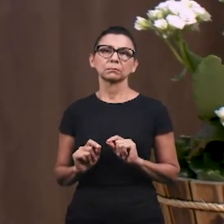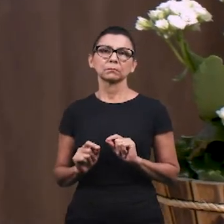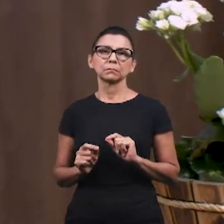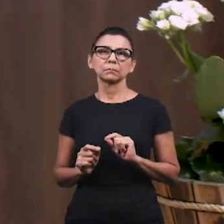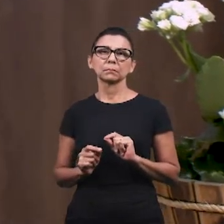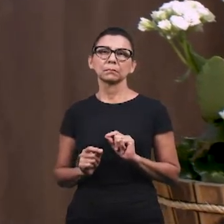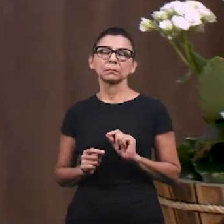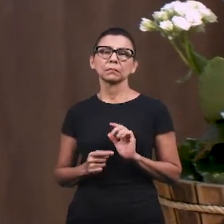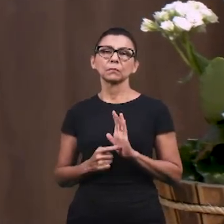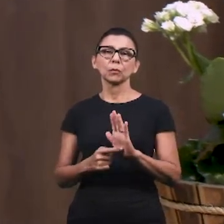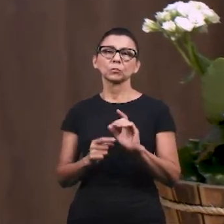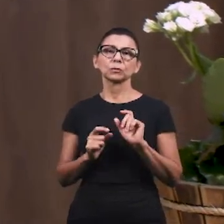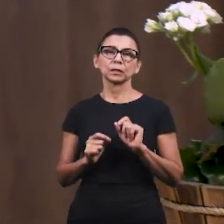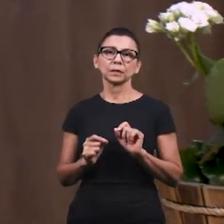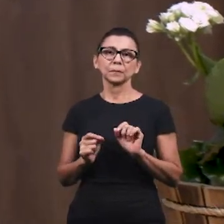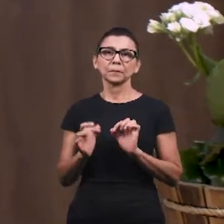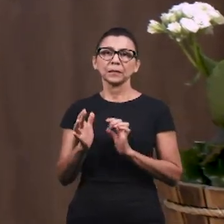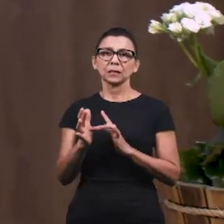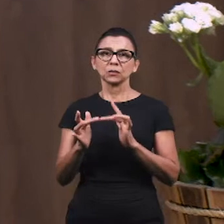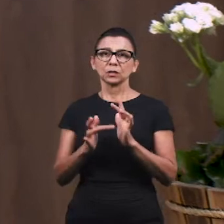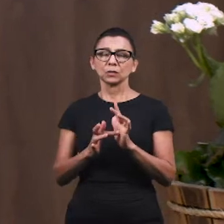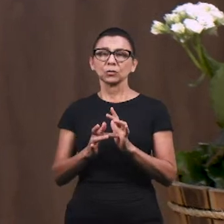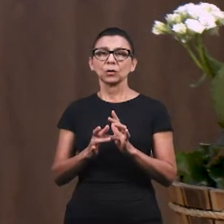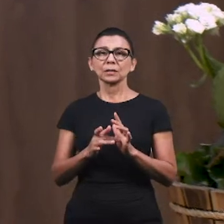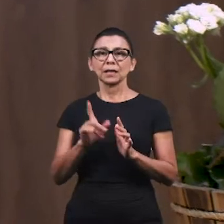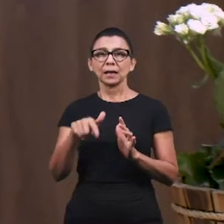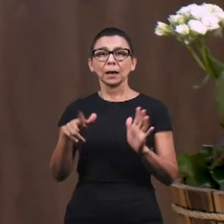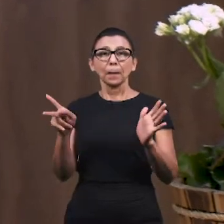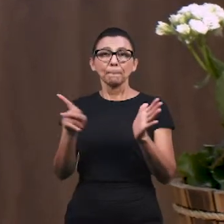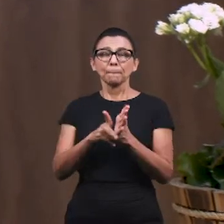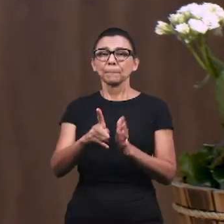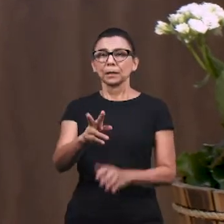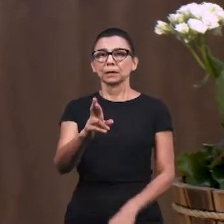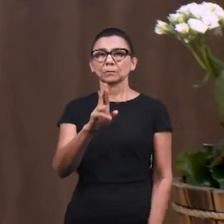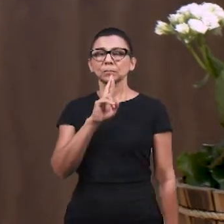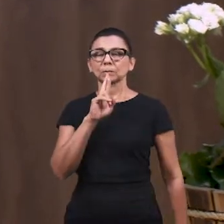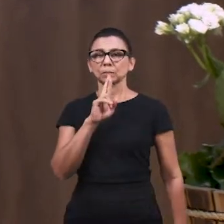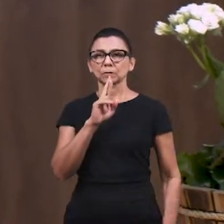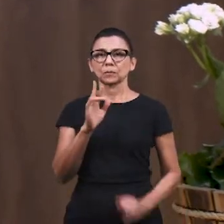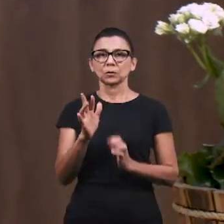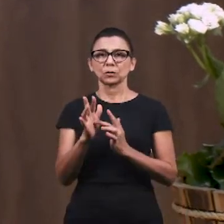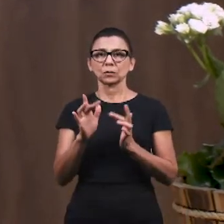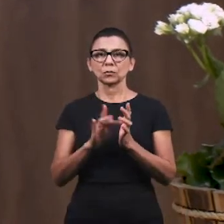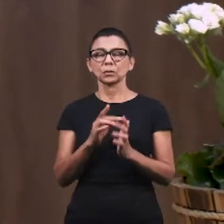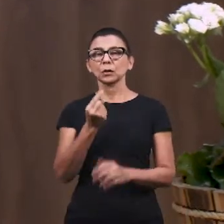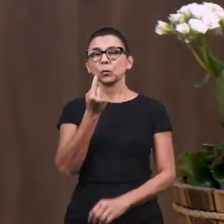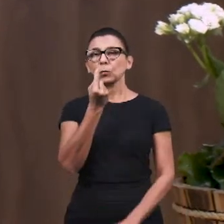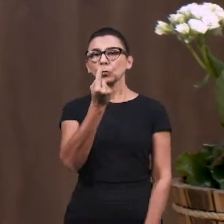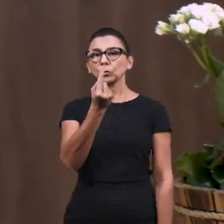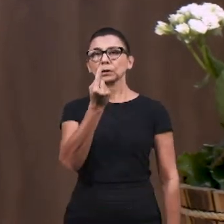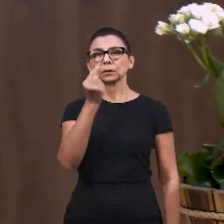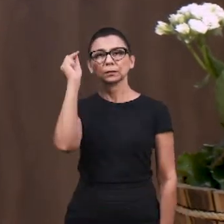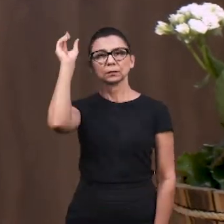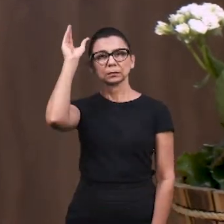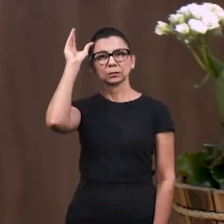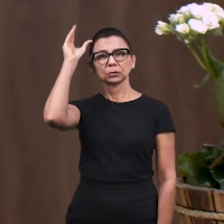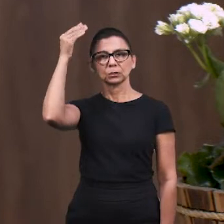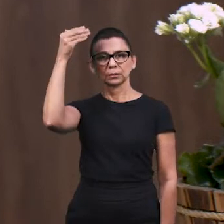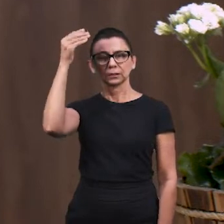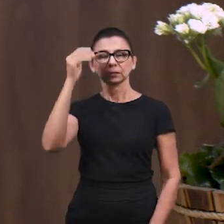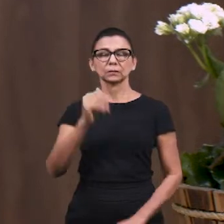a resposta. Ele não é uma resposta. Jesus não é uma alternativa. Ele é